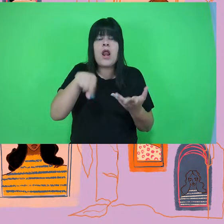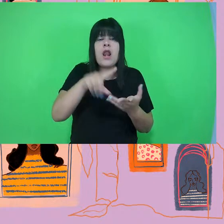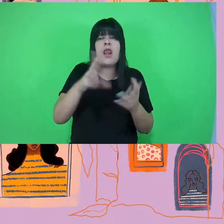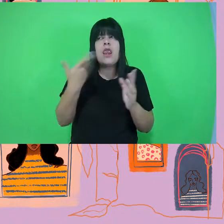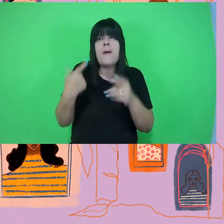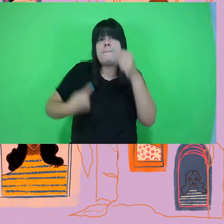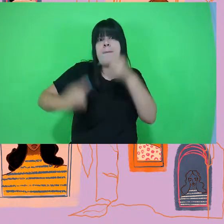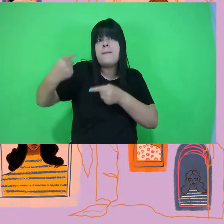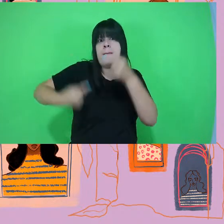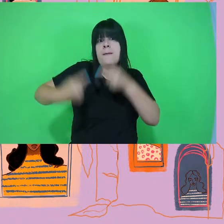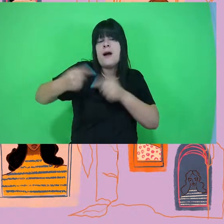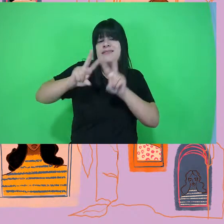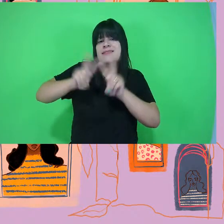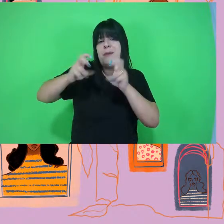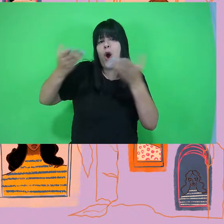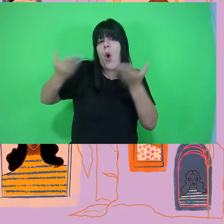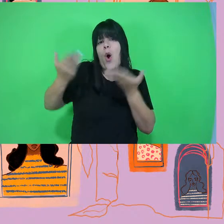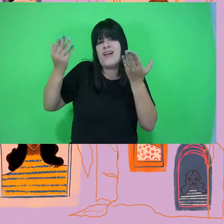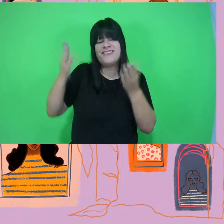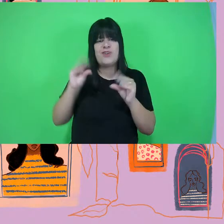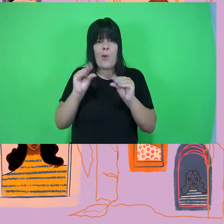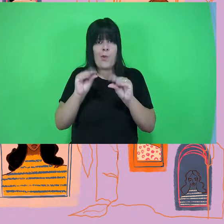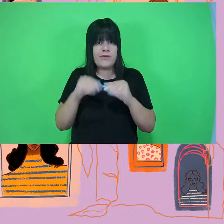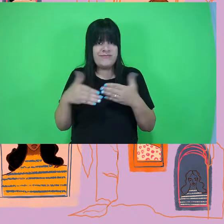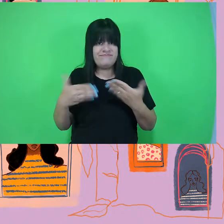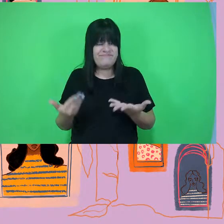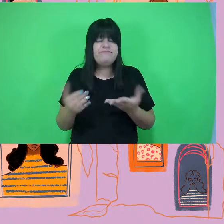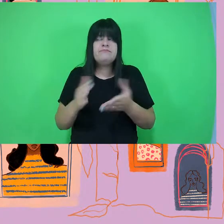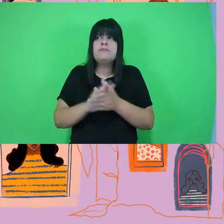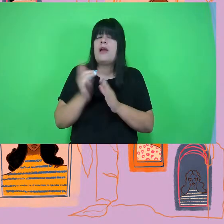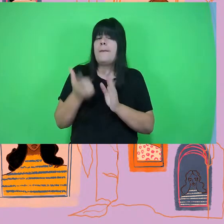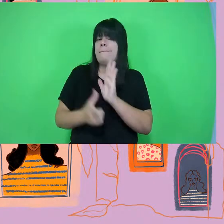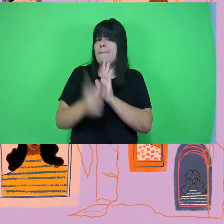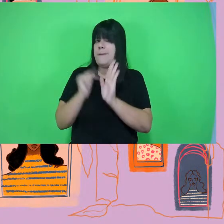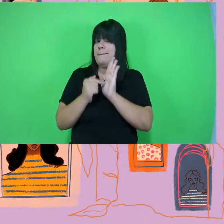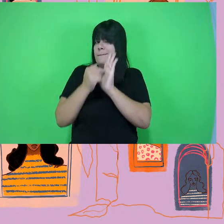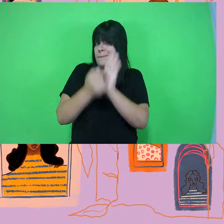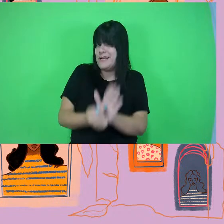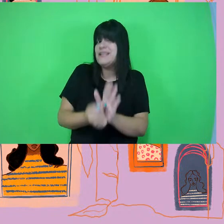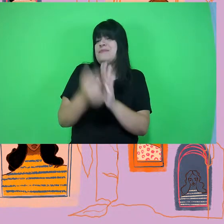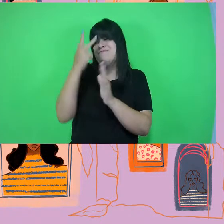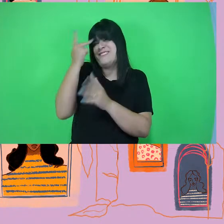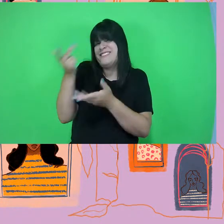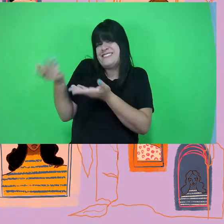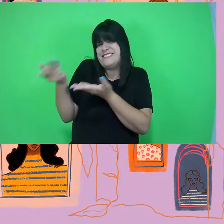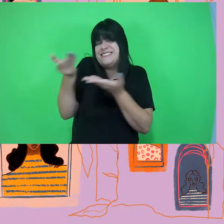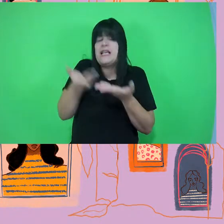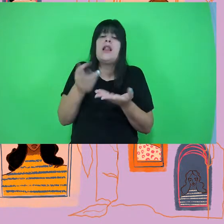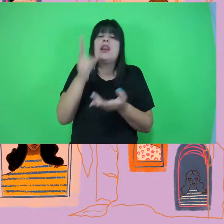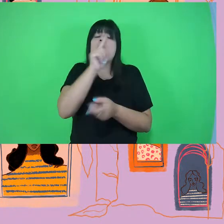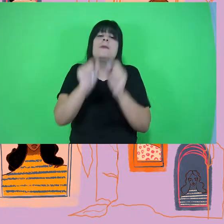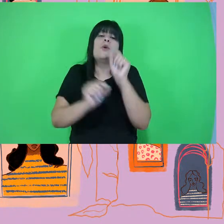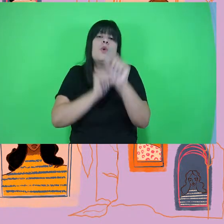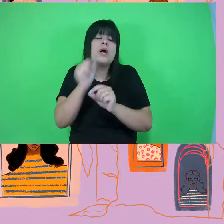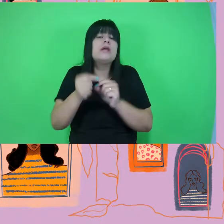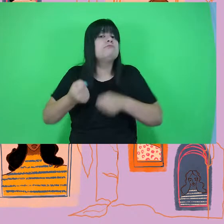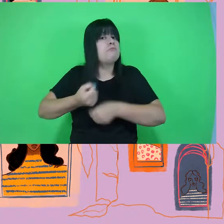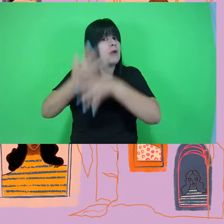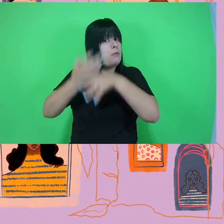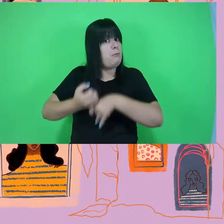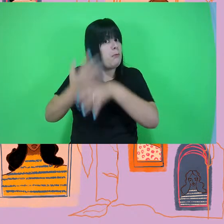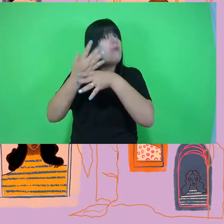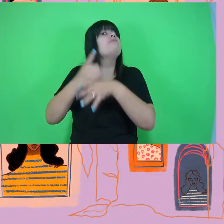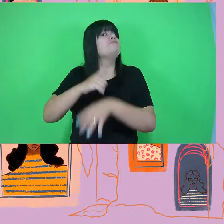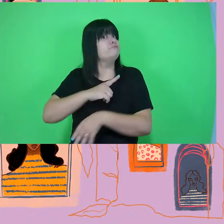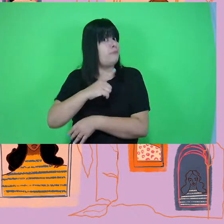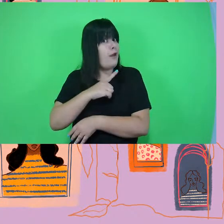assunto conosco nesta noite. Mas antes de apresentar as nossas convidadas, eu gostaria de lembrar que nós temos um chat